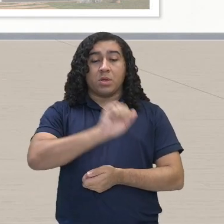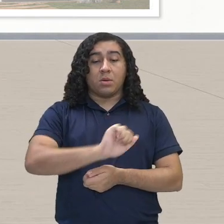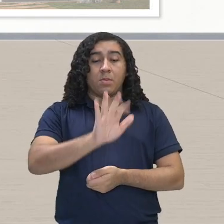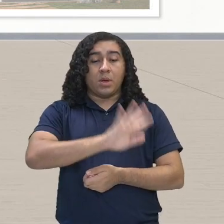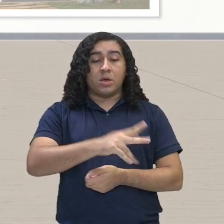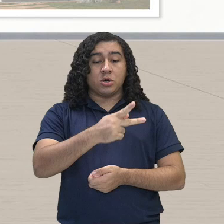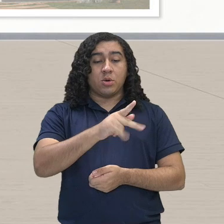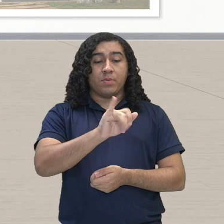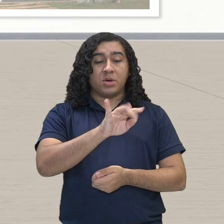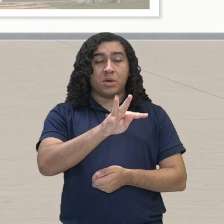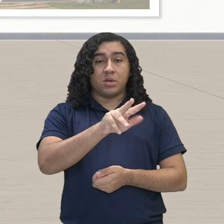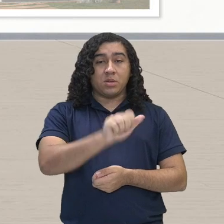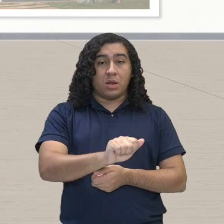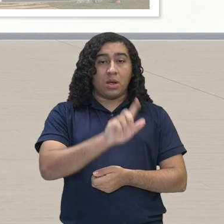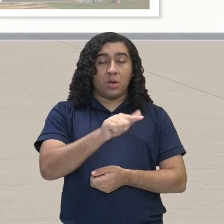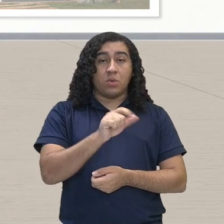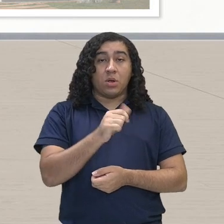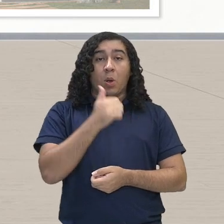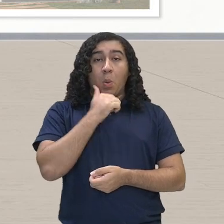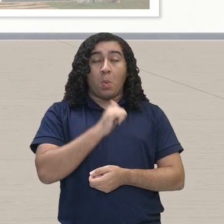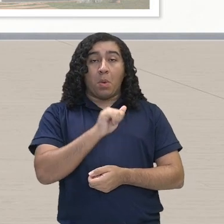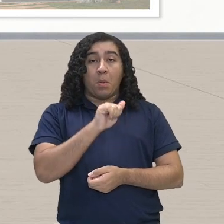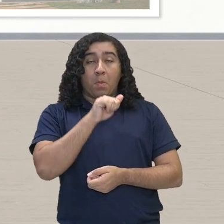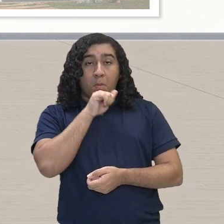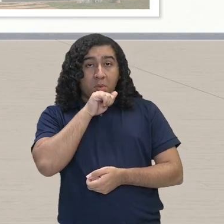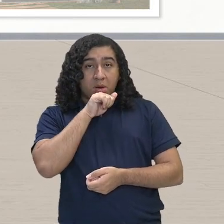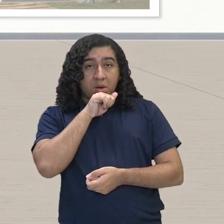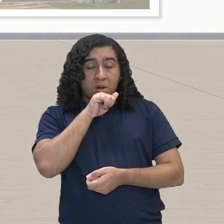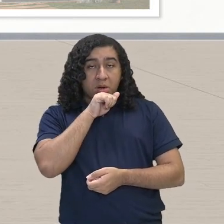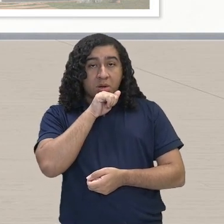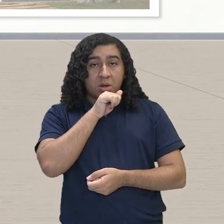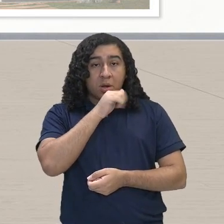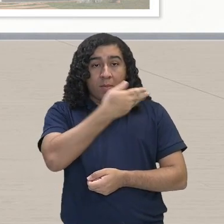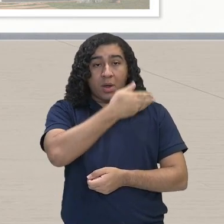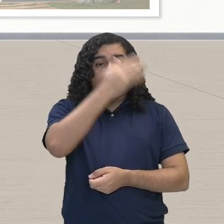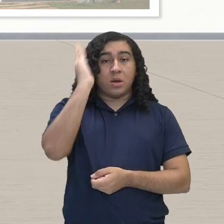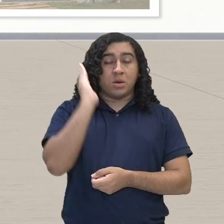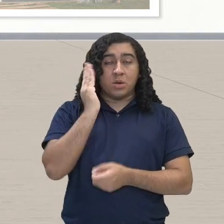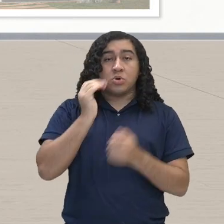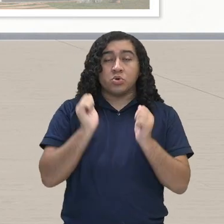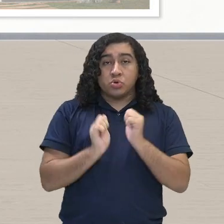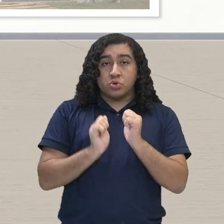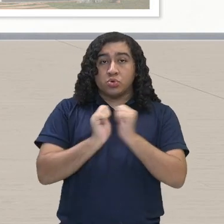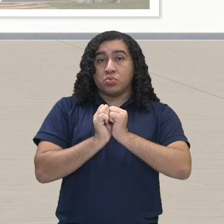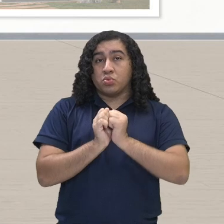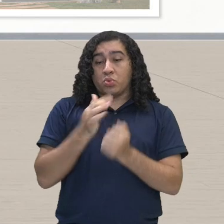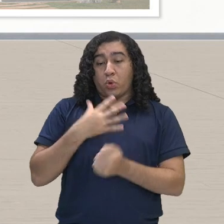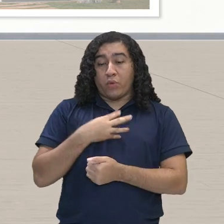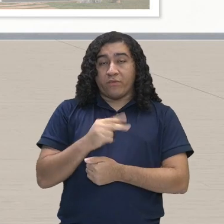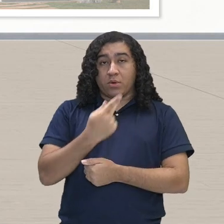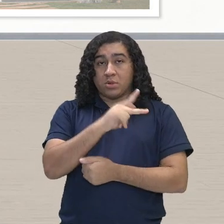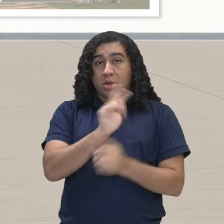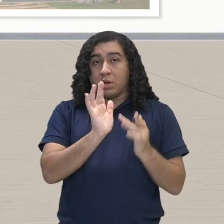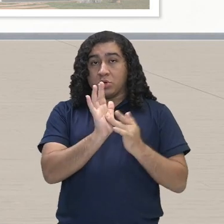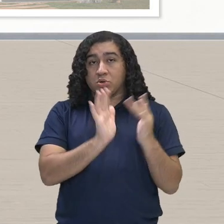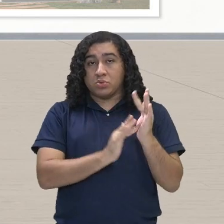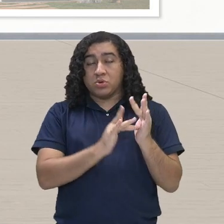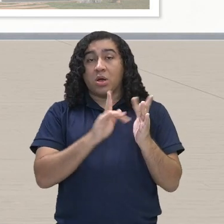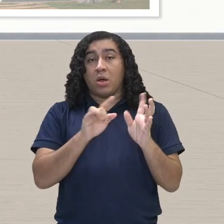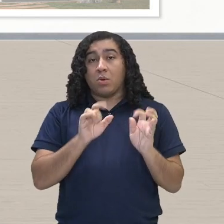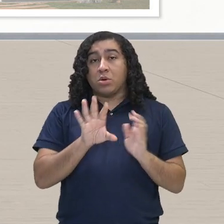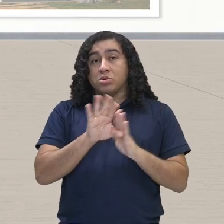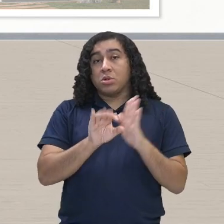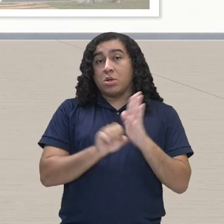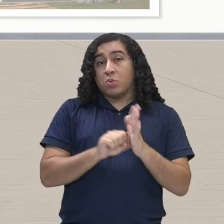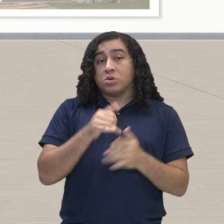o símbolo de uma mãe, Maria, carregando o seu filho Jesus. Um símbolo de tristeza,